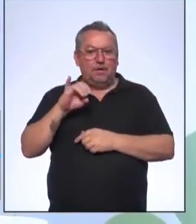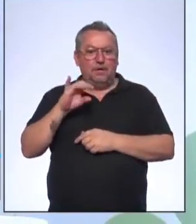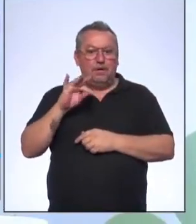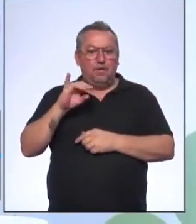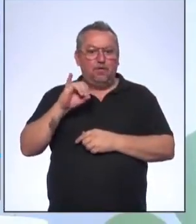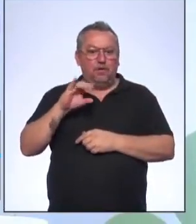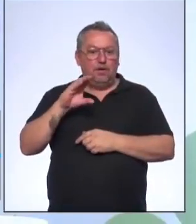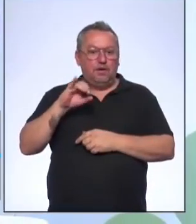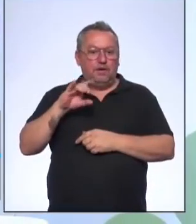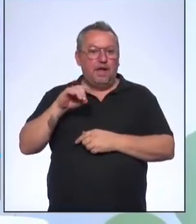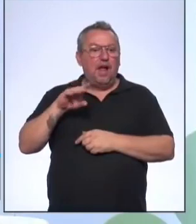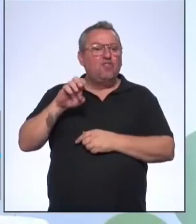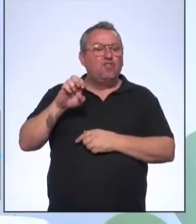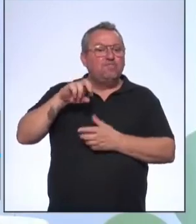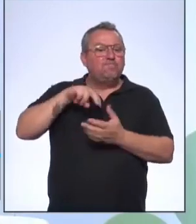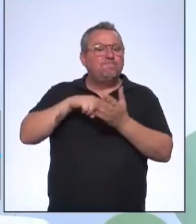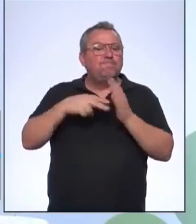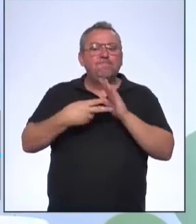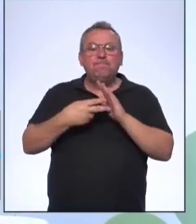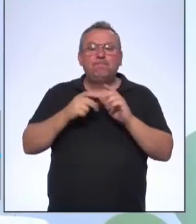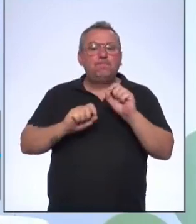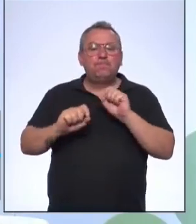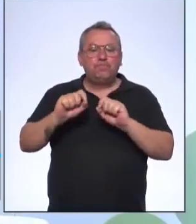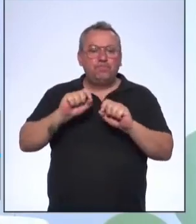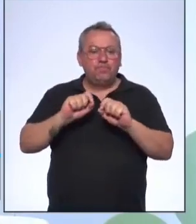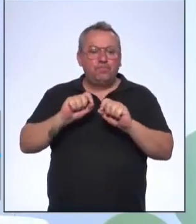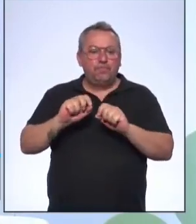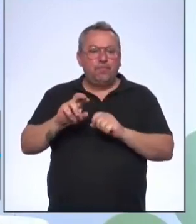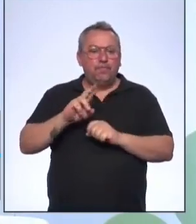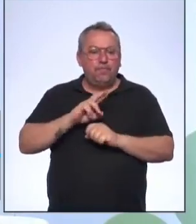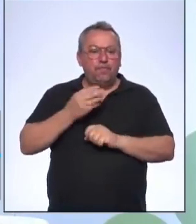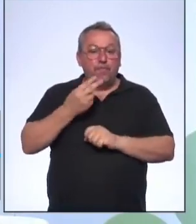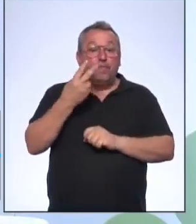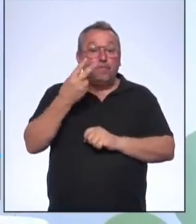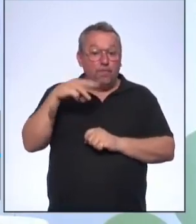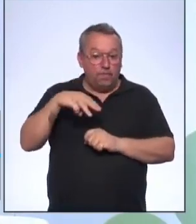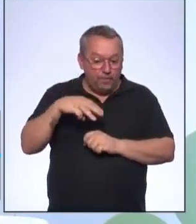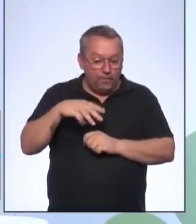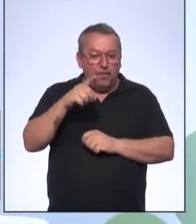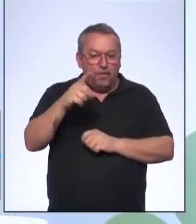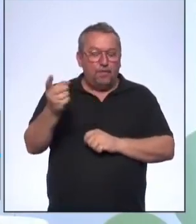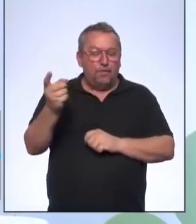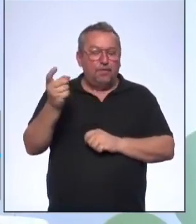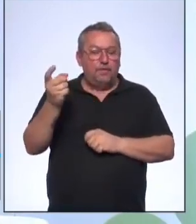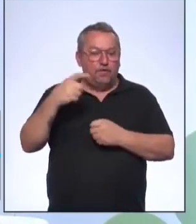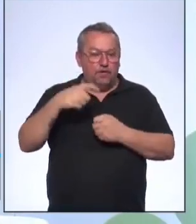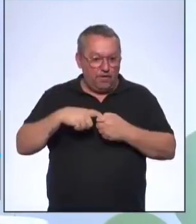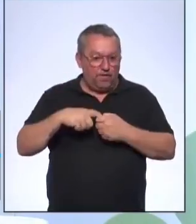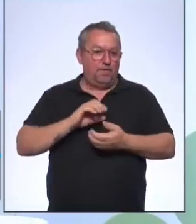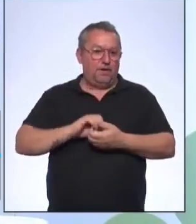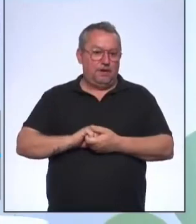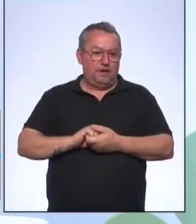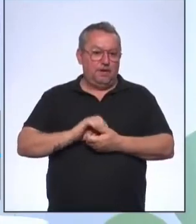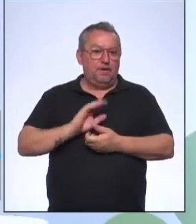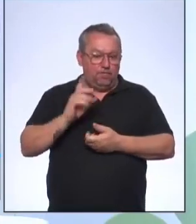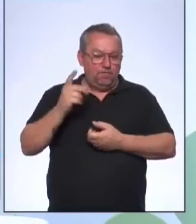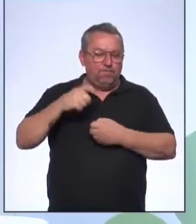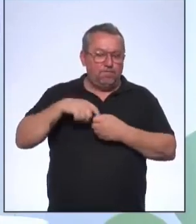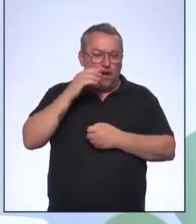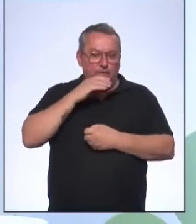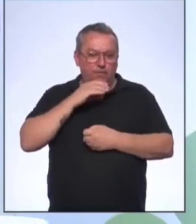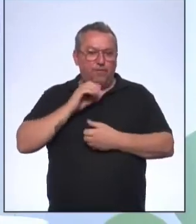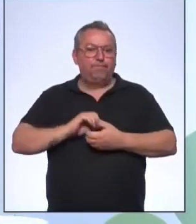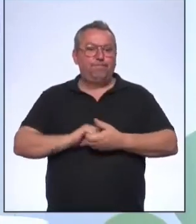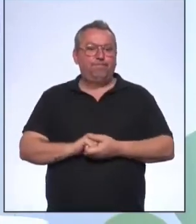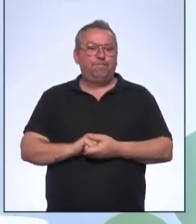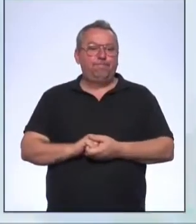bonita. Criticidade. Pensa aí o que vem a ser criticidade. Então, a gente vai dar 2 minutinhos para vocês responderem no chat. E aí a gente volta para verificar,